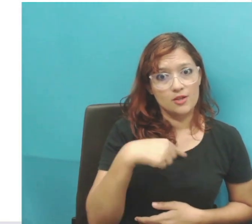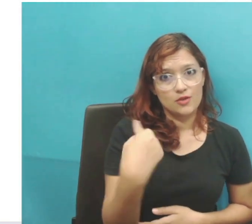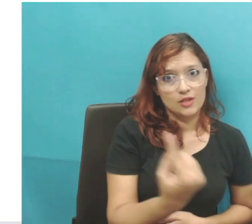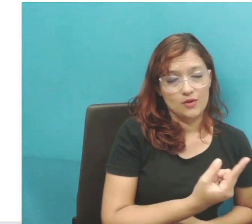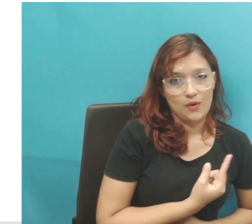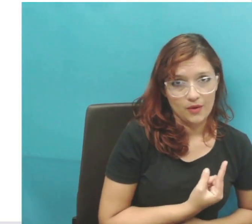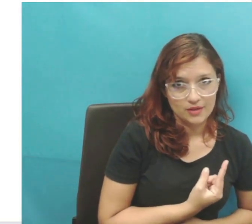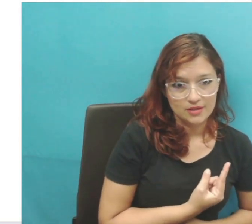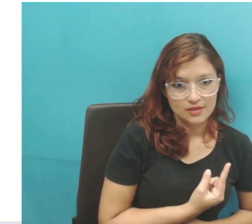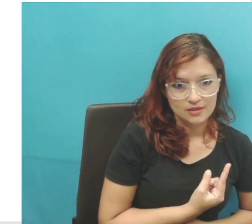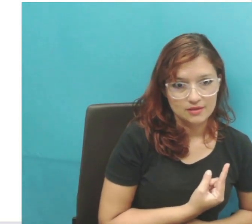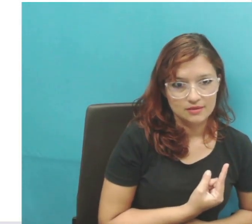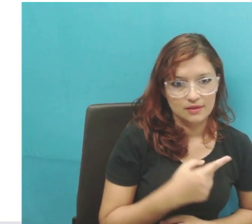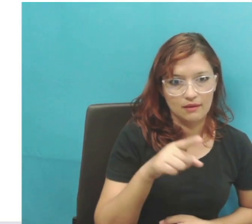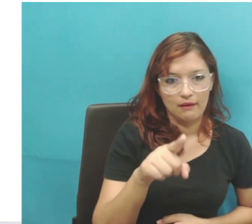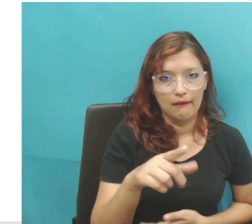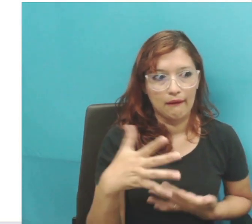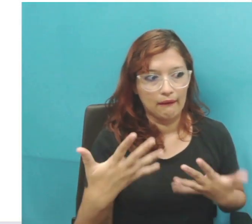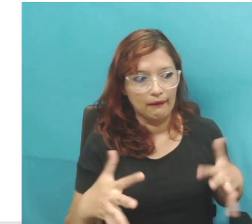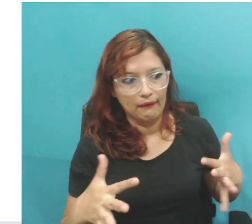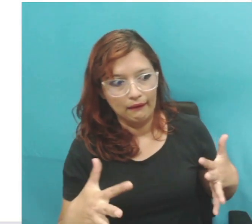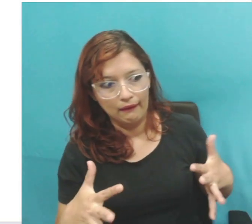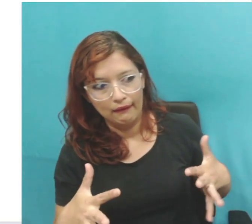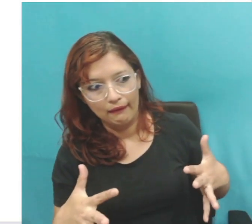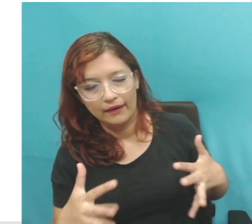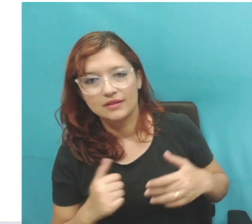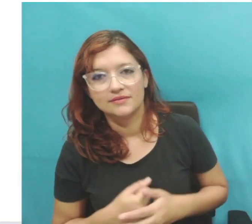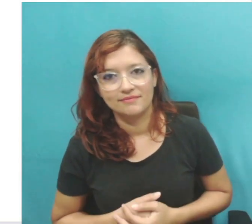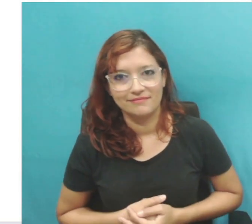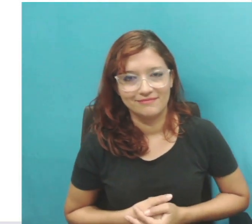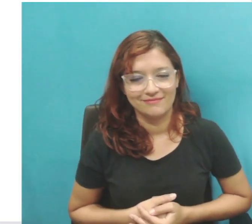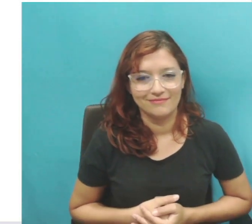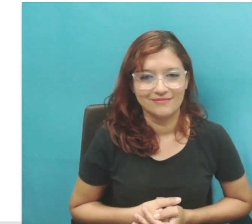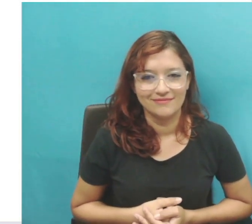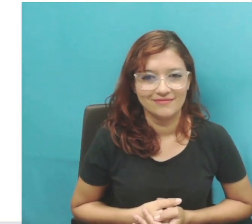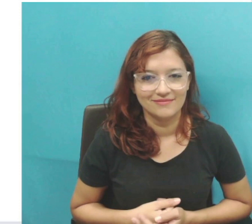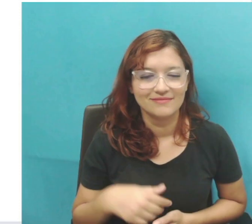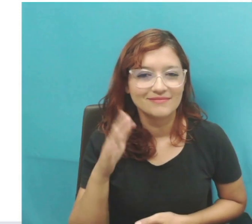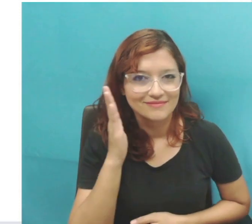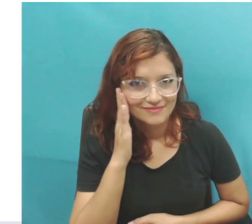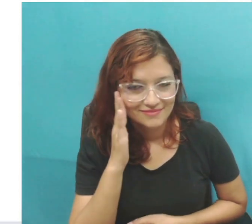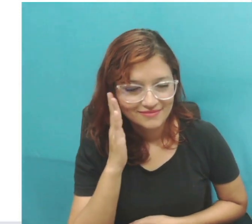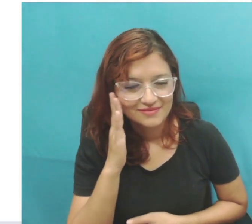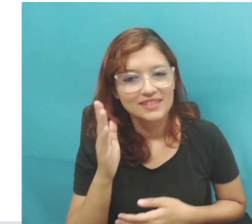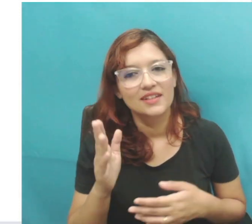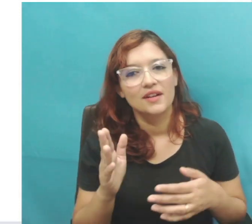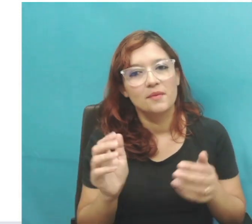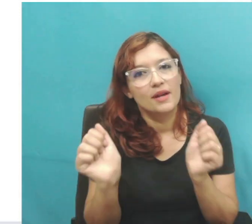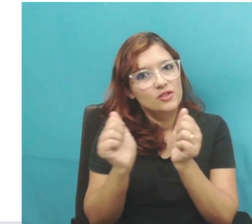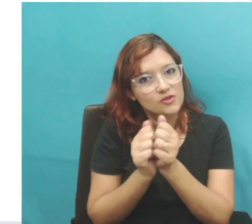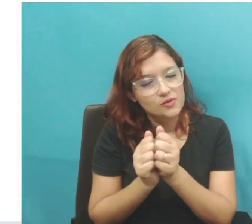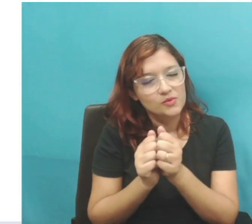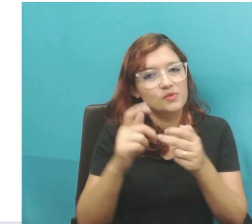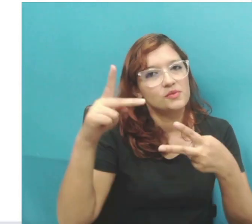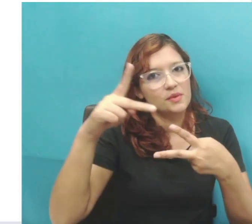Por exemplo, ele tem medo de nós. Ele tá lá se tremendo de medo.